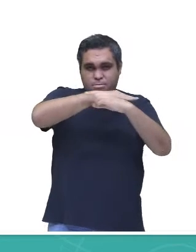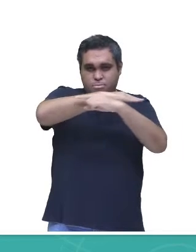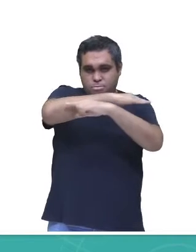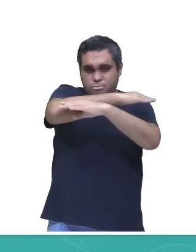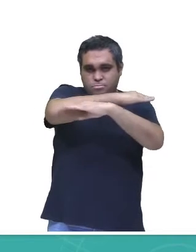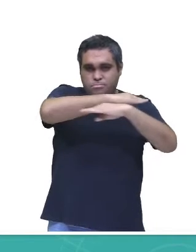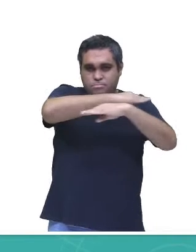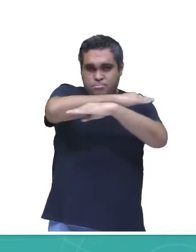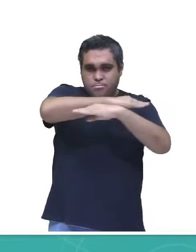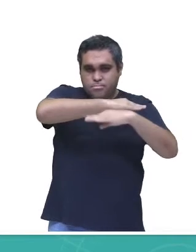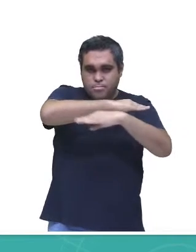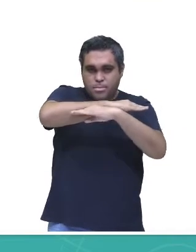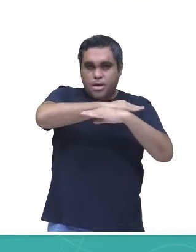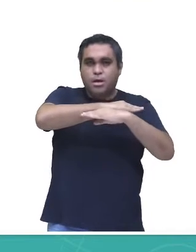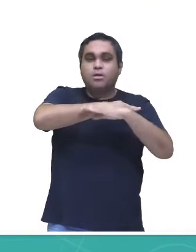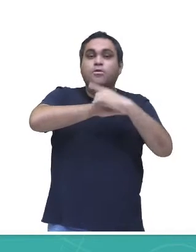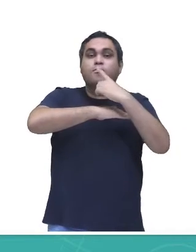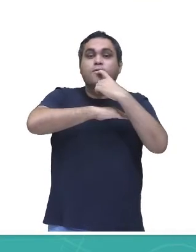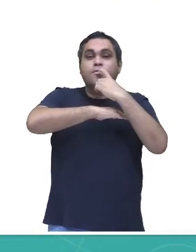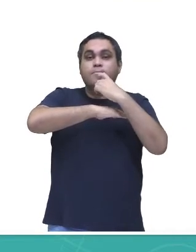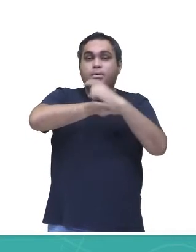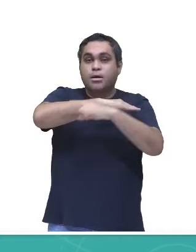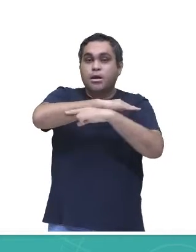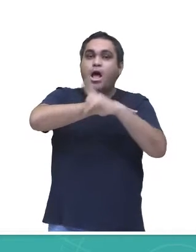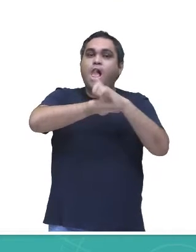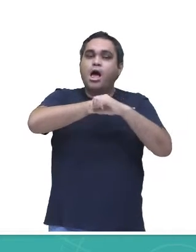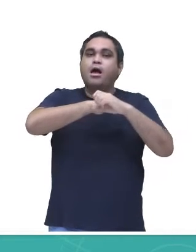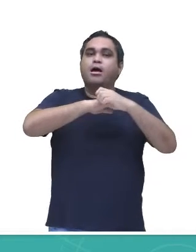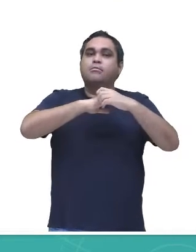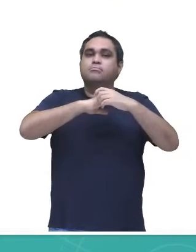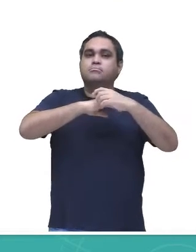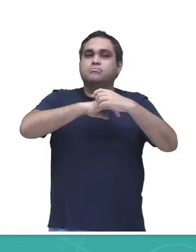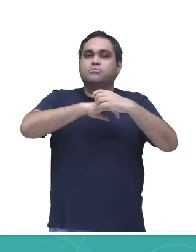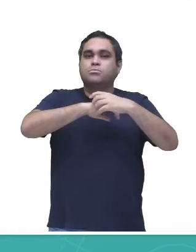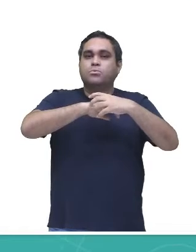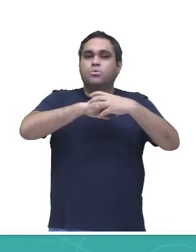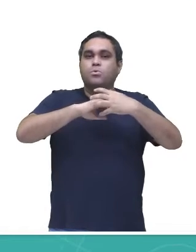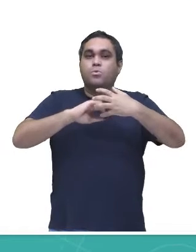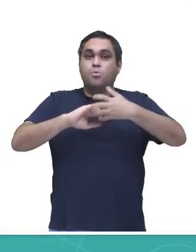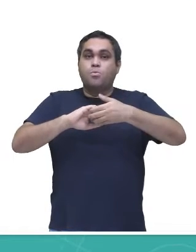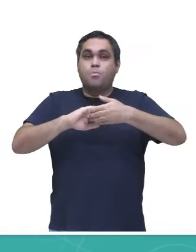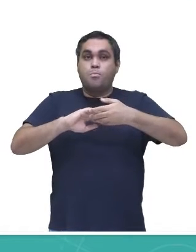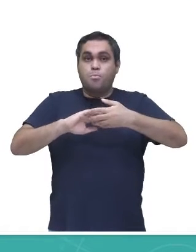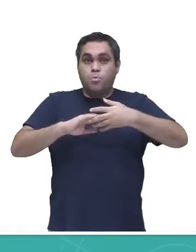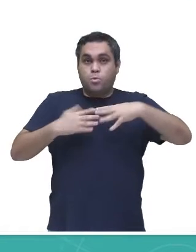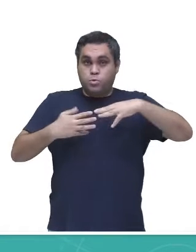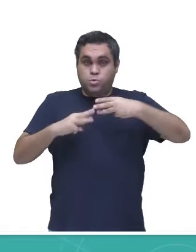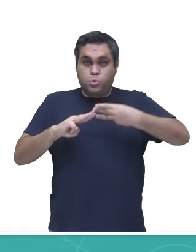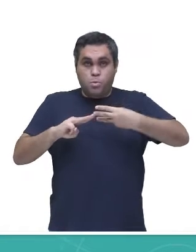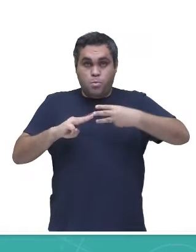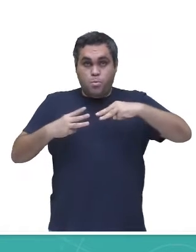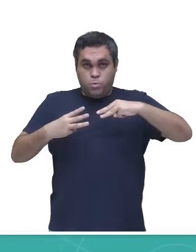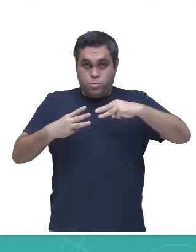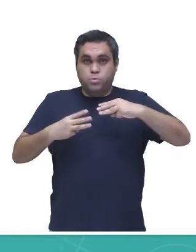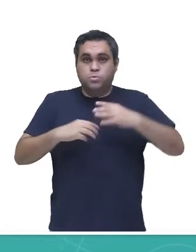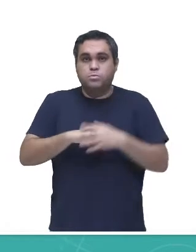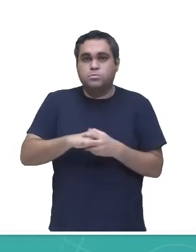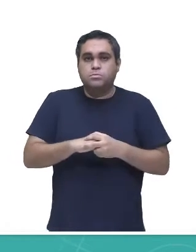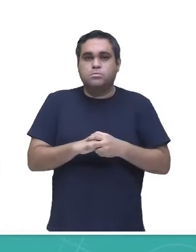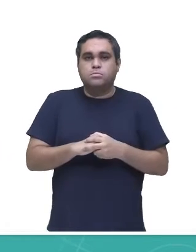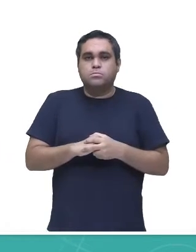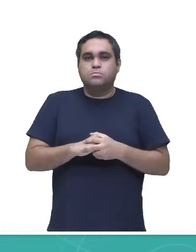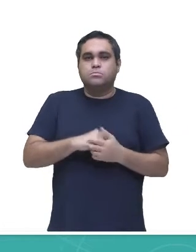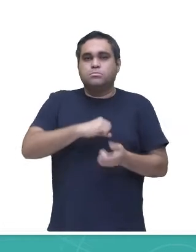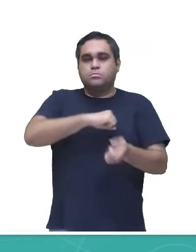ó, toda essa parte aqui é o tecido muscular, né? Que são os nossos músculos. E entre eles, entre a pele e